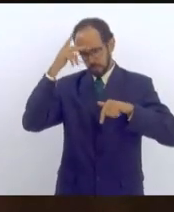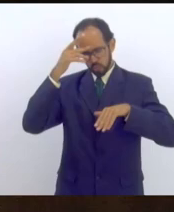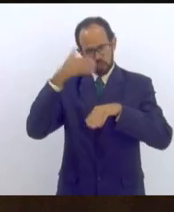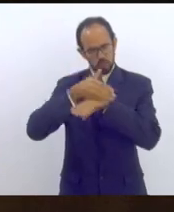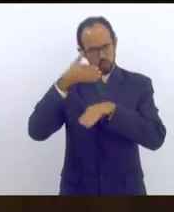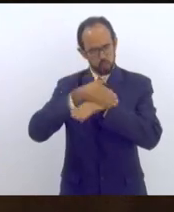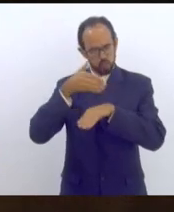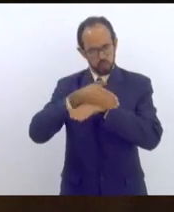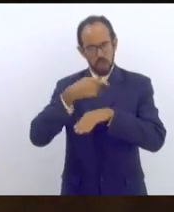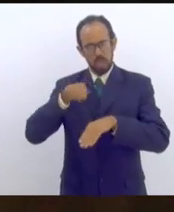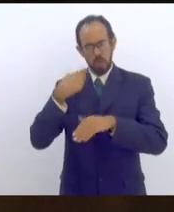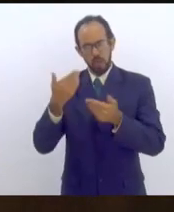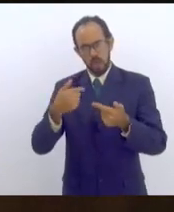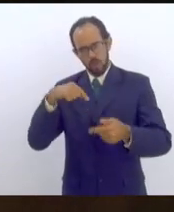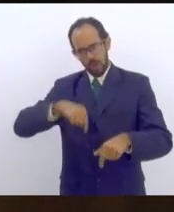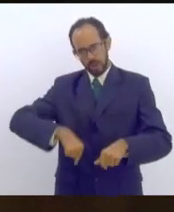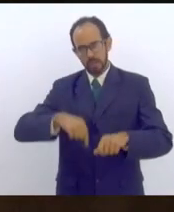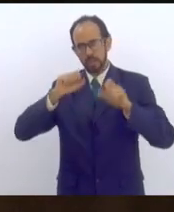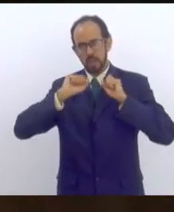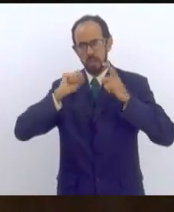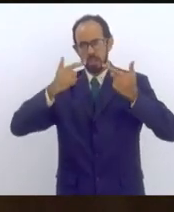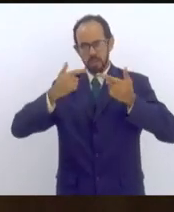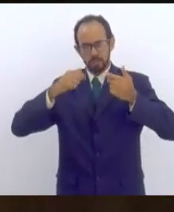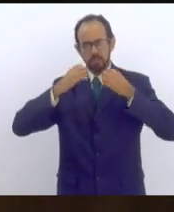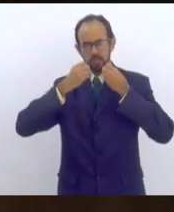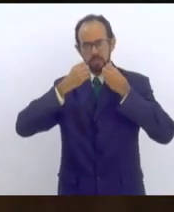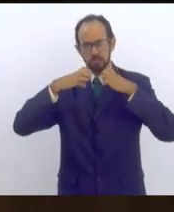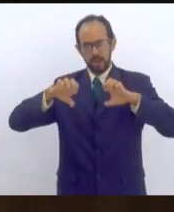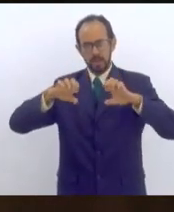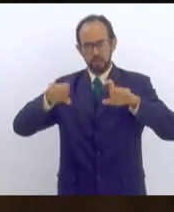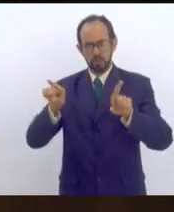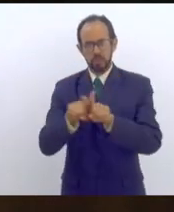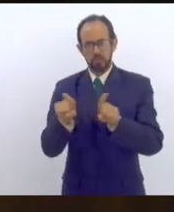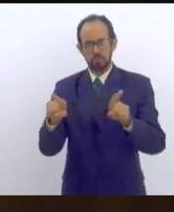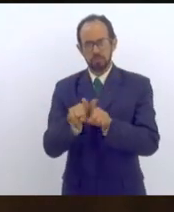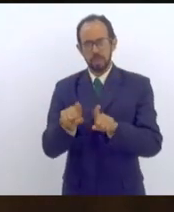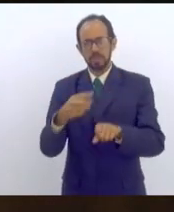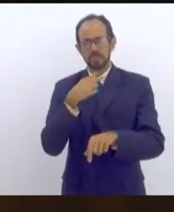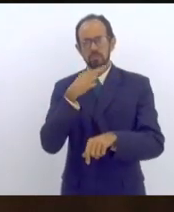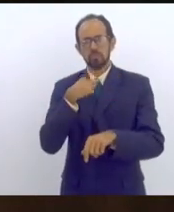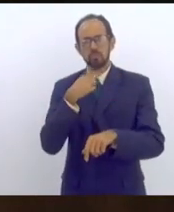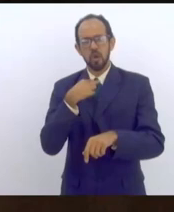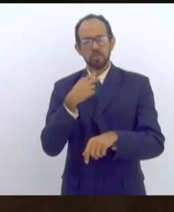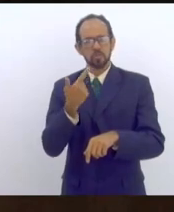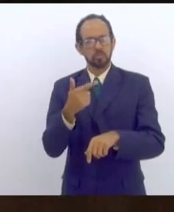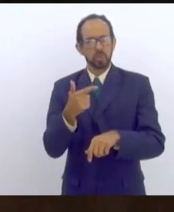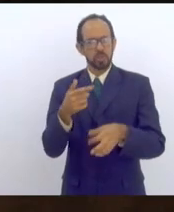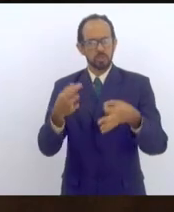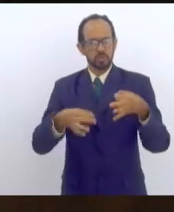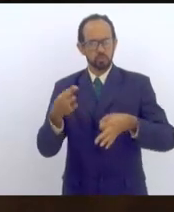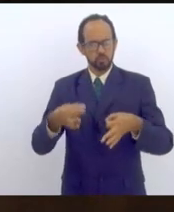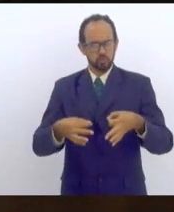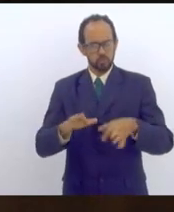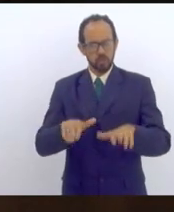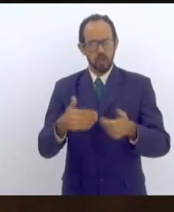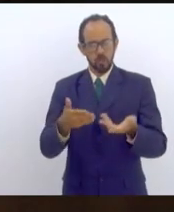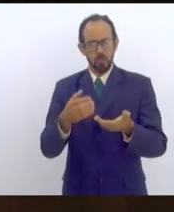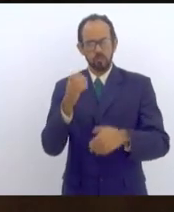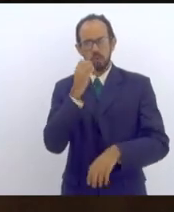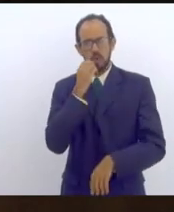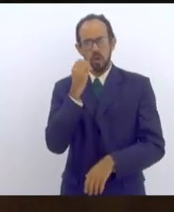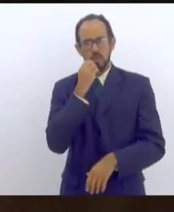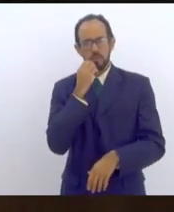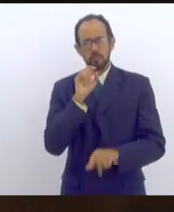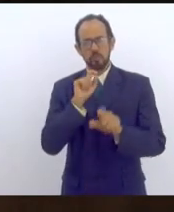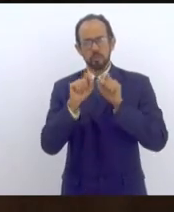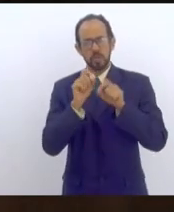aqui na casa, não poder também expressar essa voz, eu também não estaria sendo justo. Então, obviamente, se lá